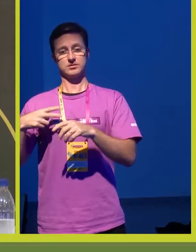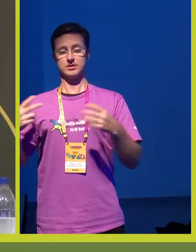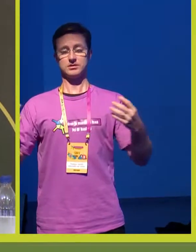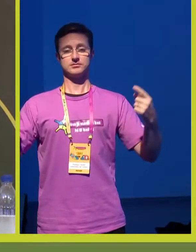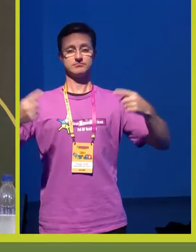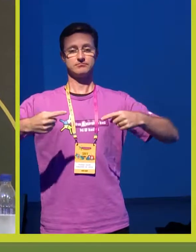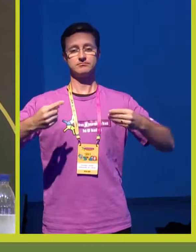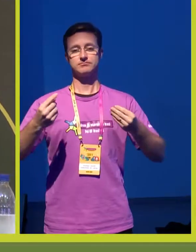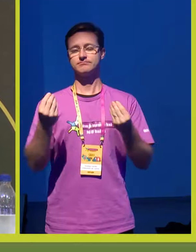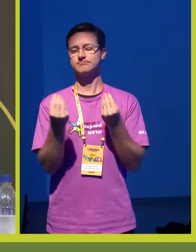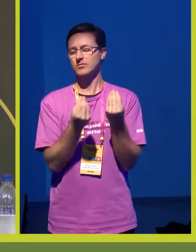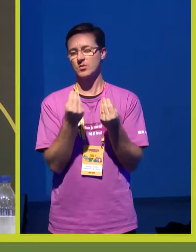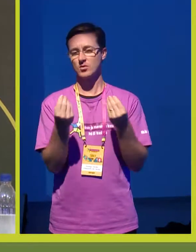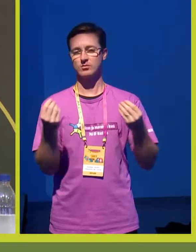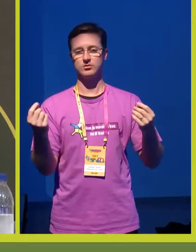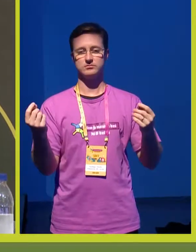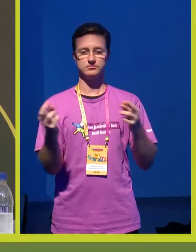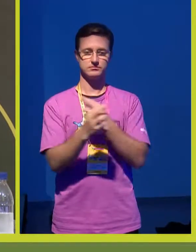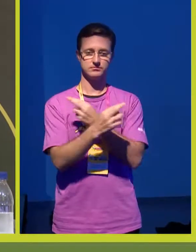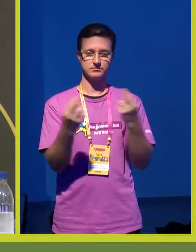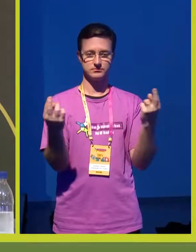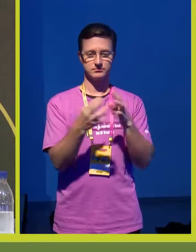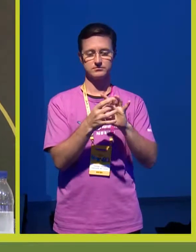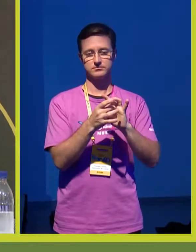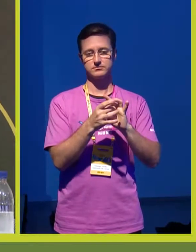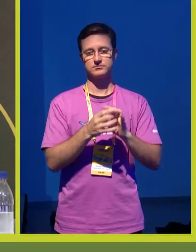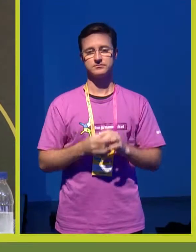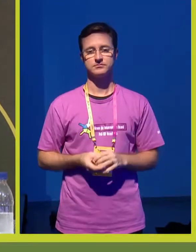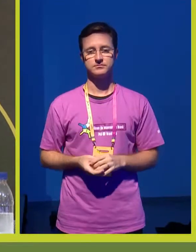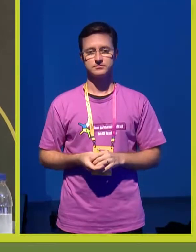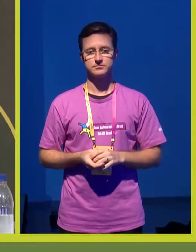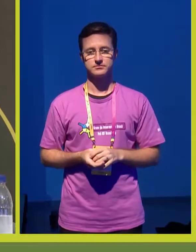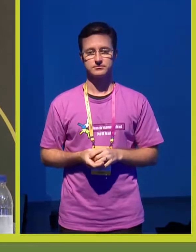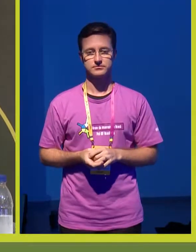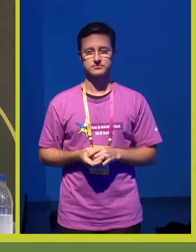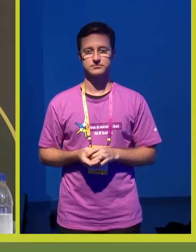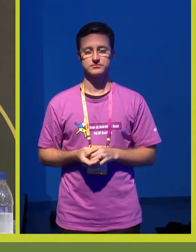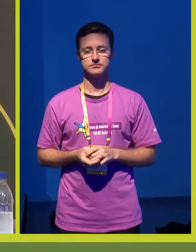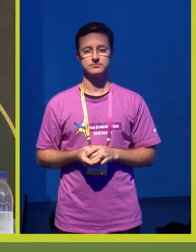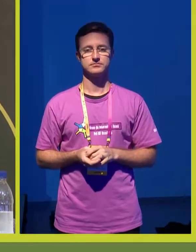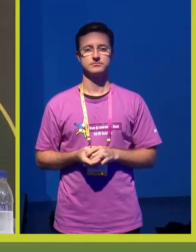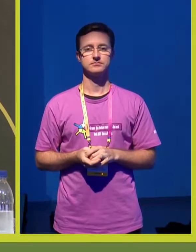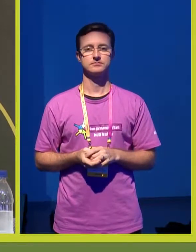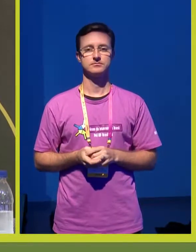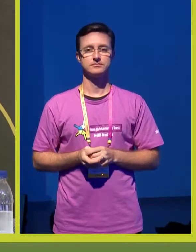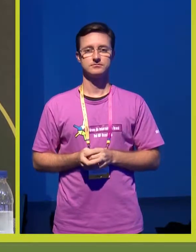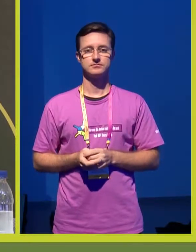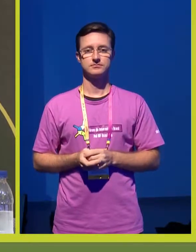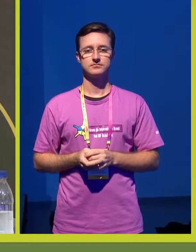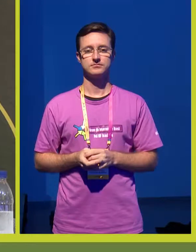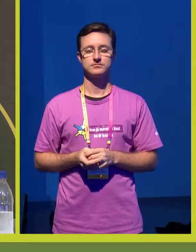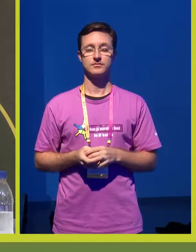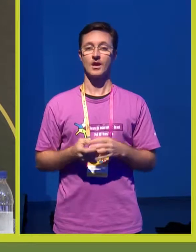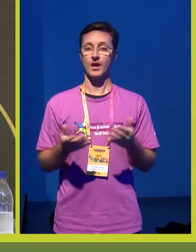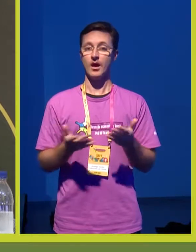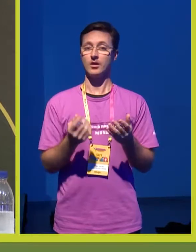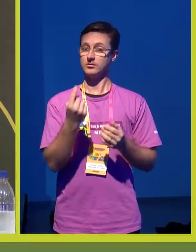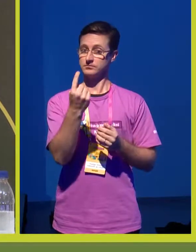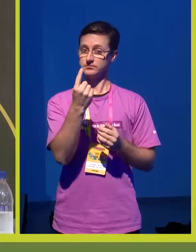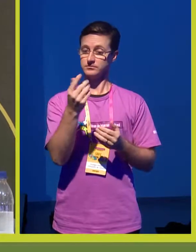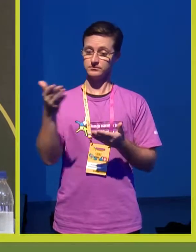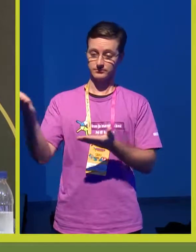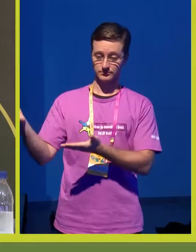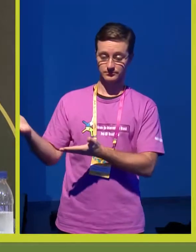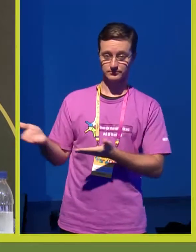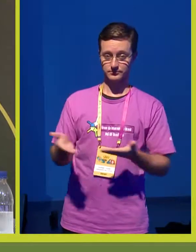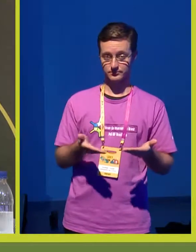questões. E aí, para isso, eu vou chamar primeiro a apresentação da Jaqueline Abreu,